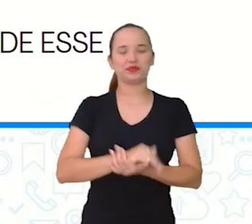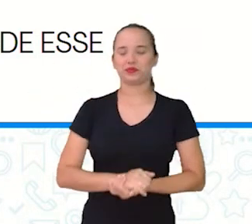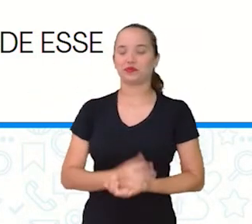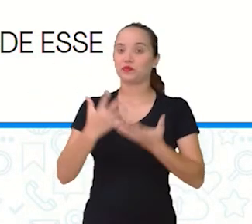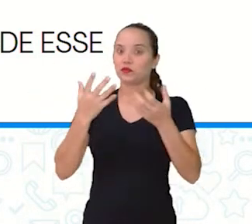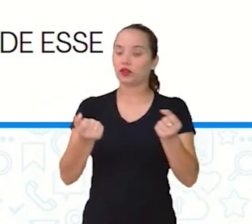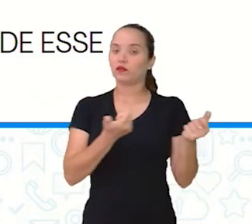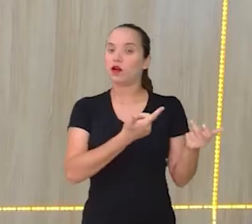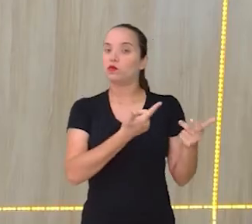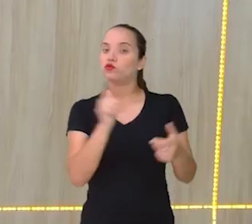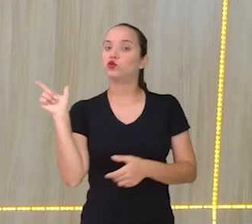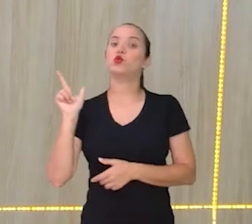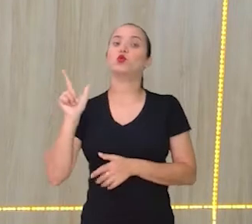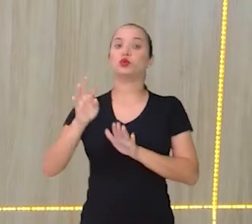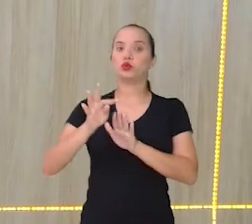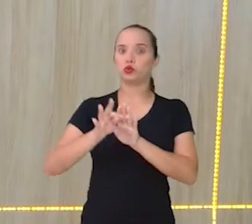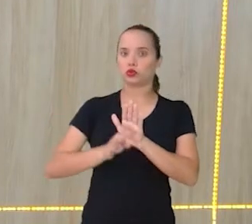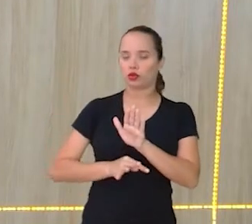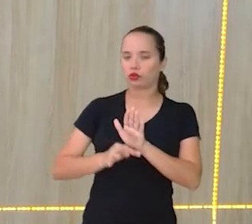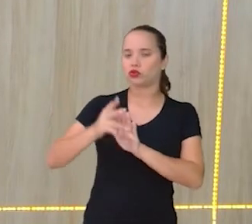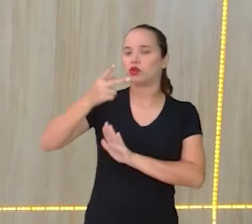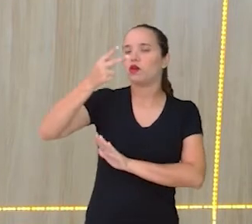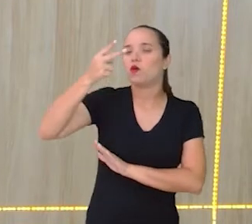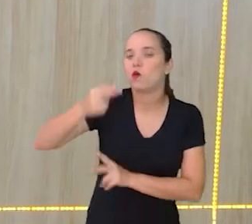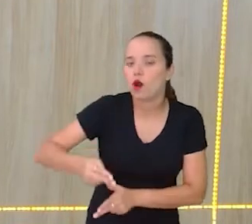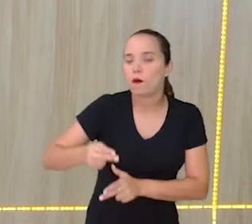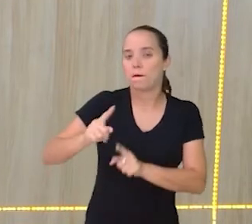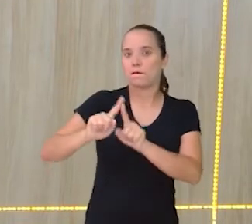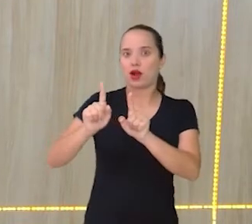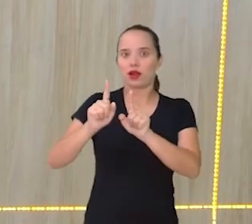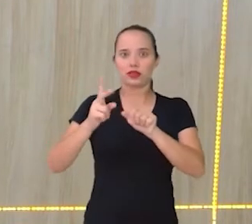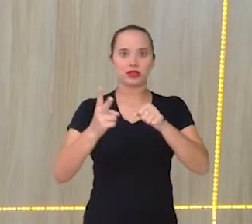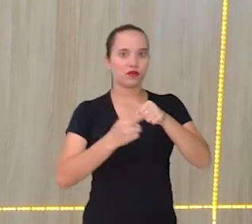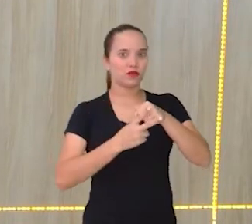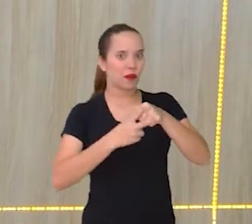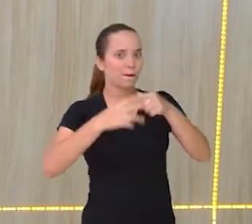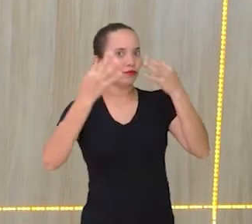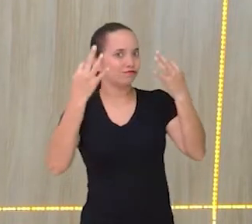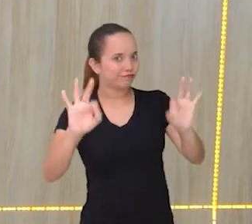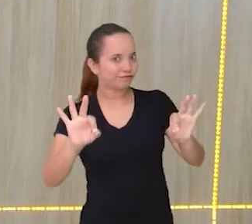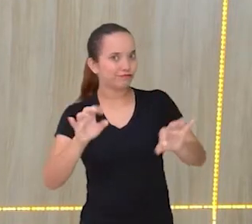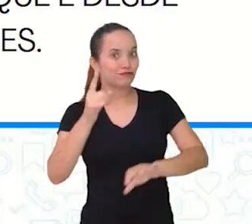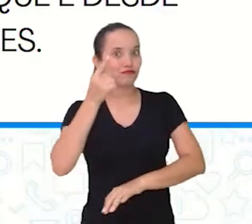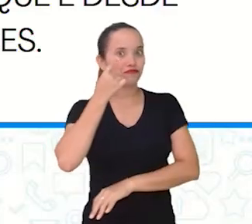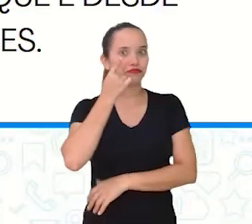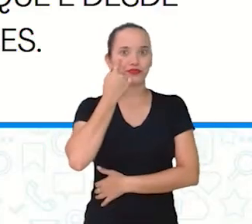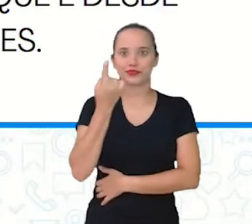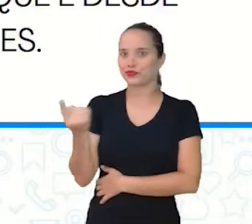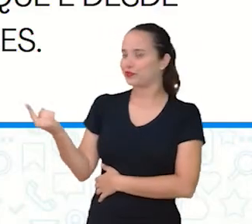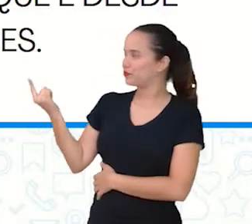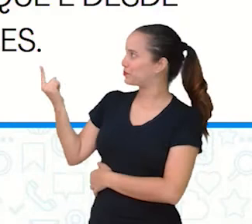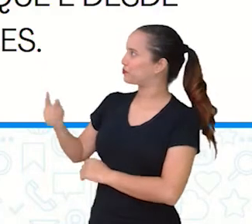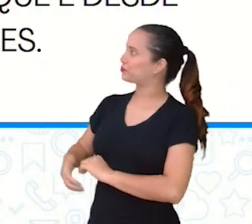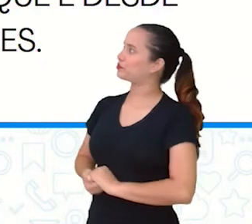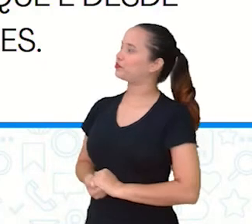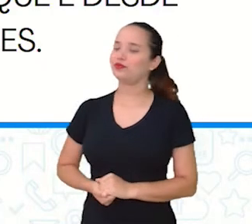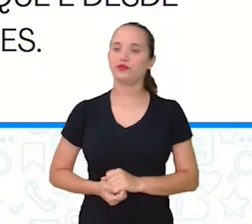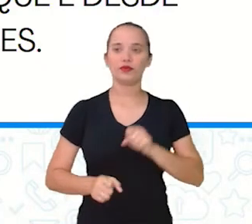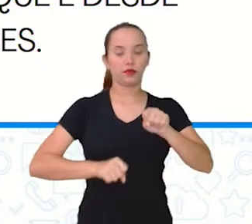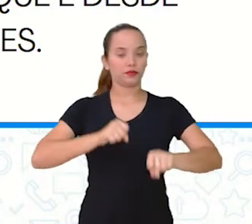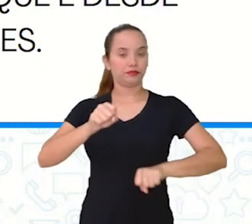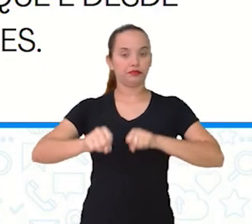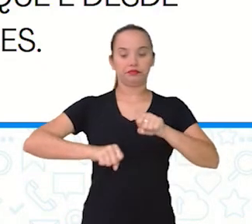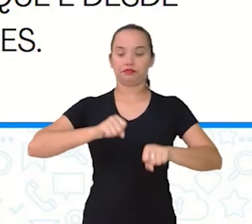Vamos observar agora esse mesmo texto escrito de forma correta. Olha só. O passeio